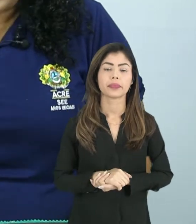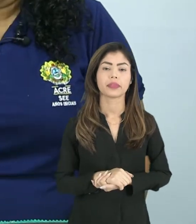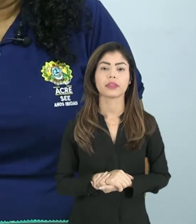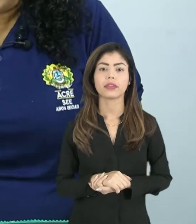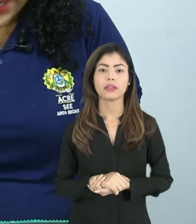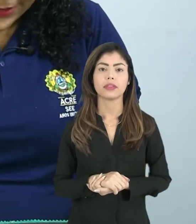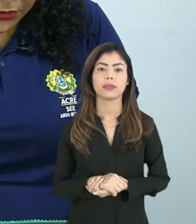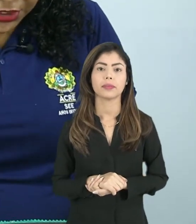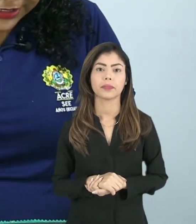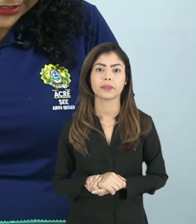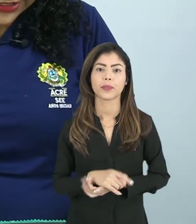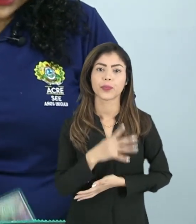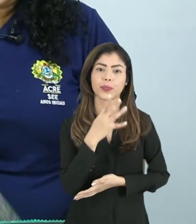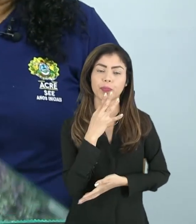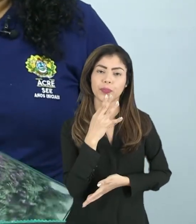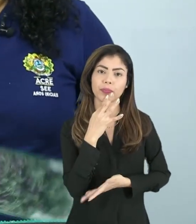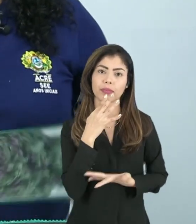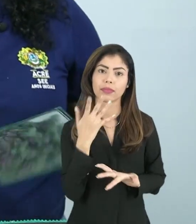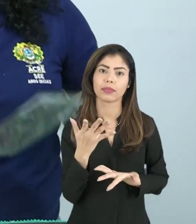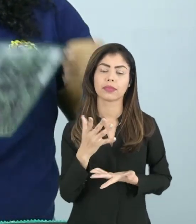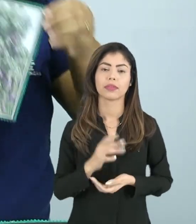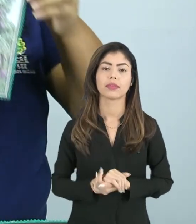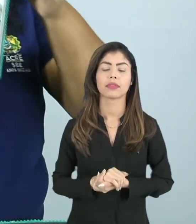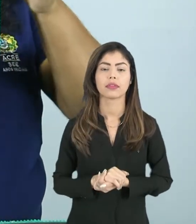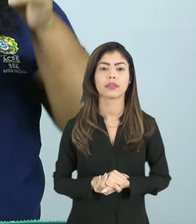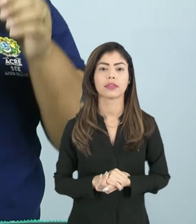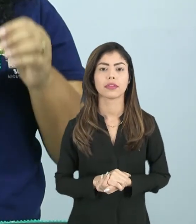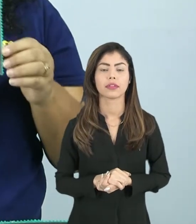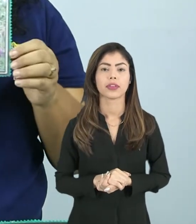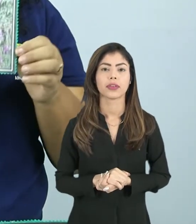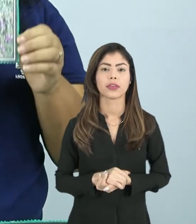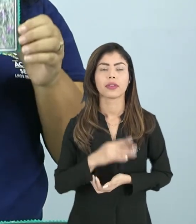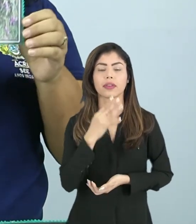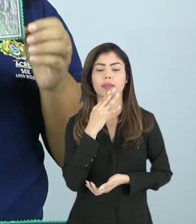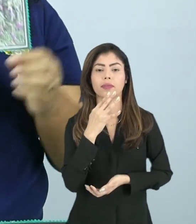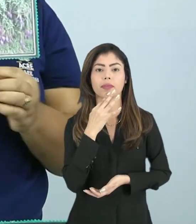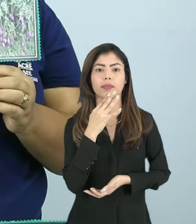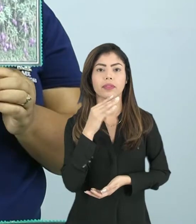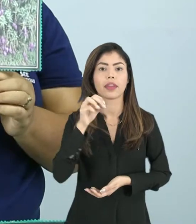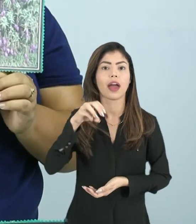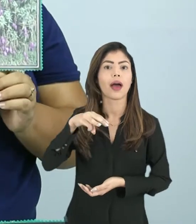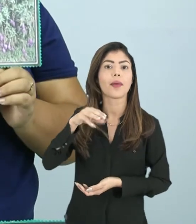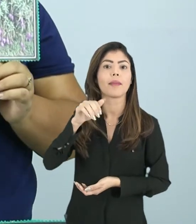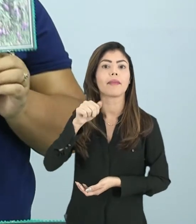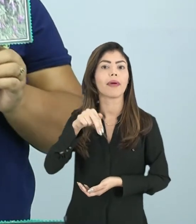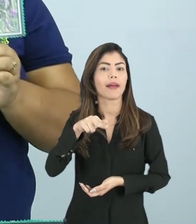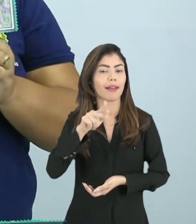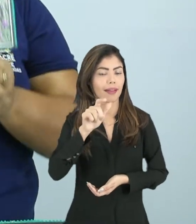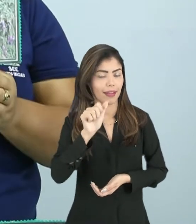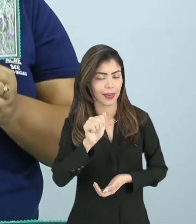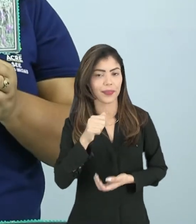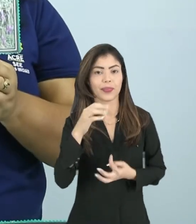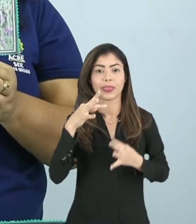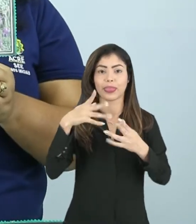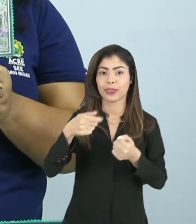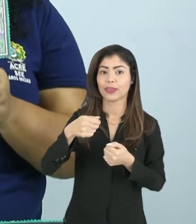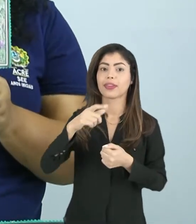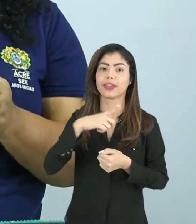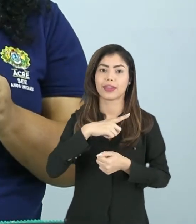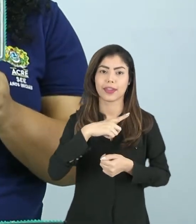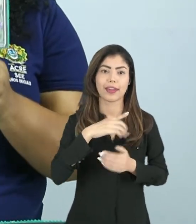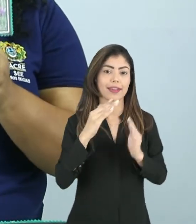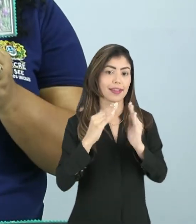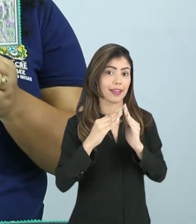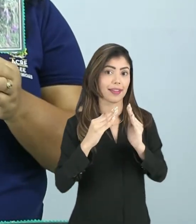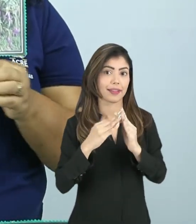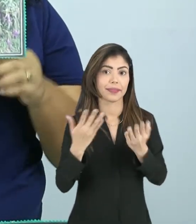E temos a mais conhecida, muito conhecida, que é a mangueira, né? Quase todo mundo tem uma